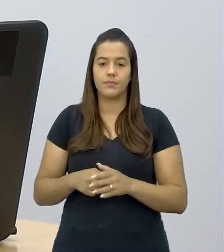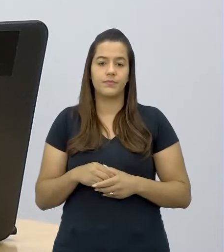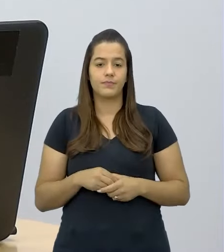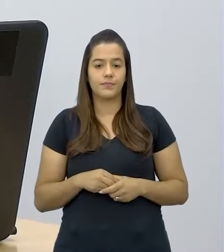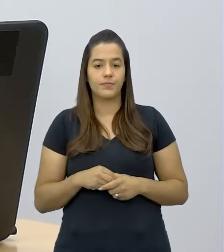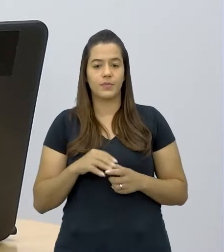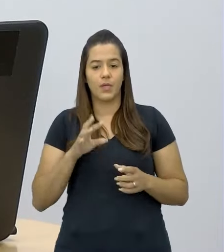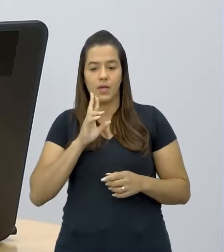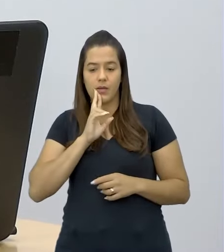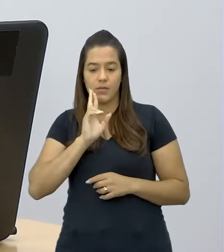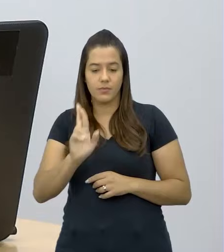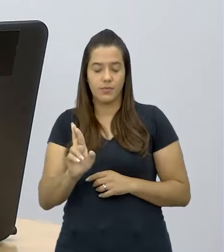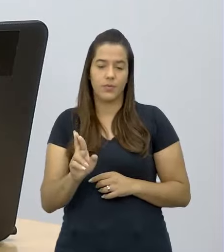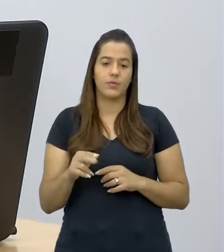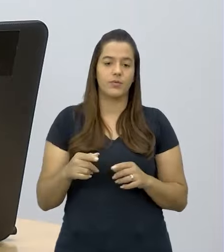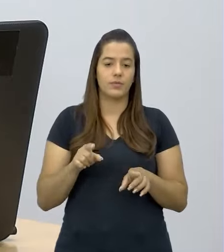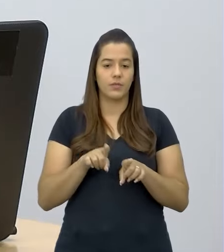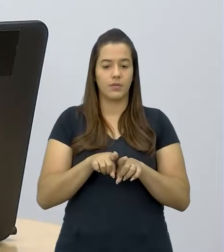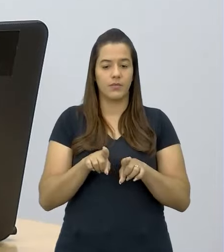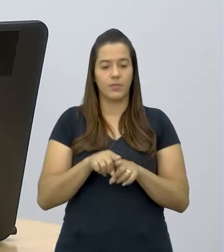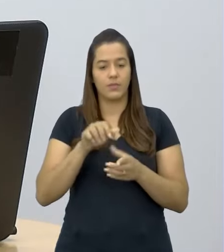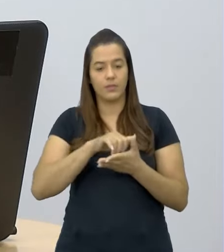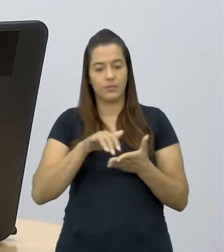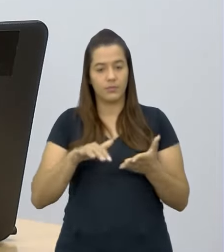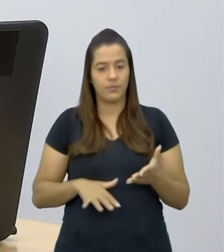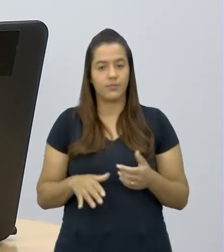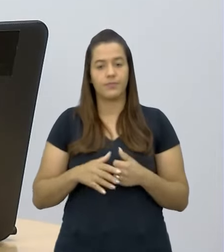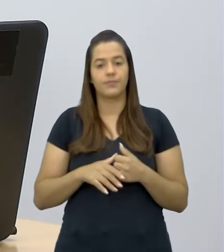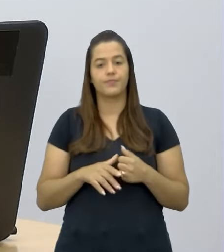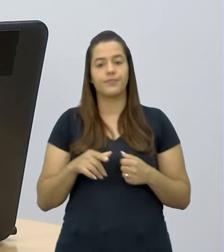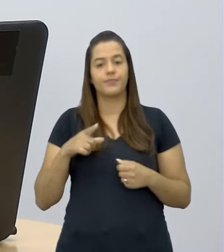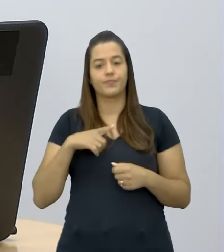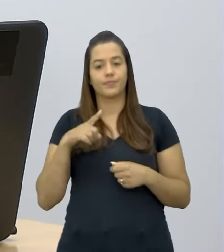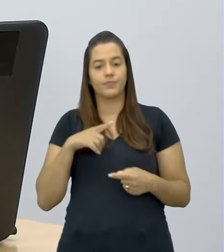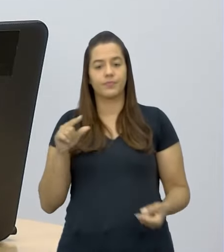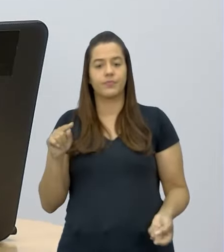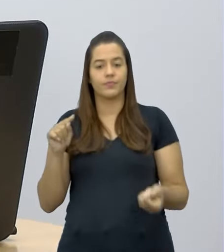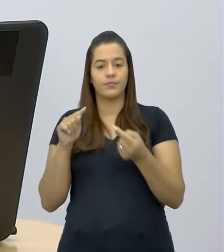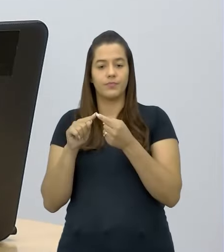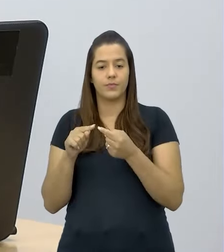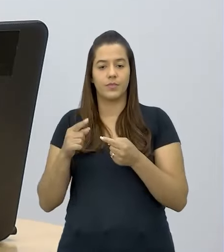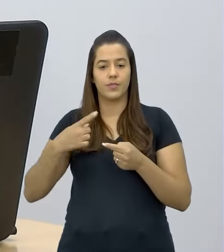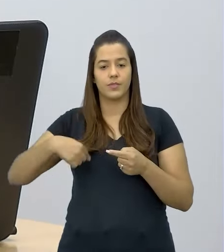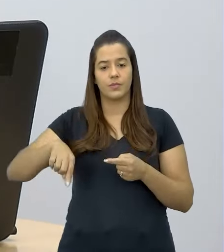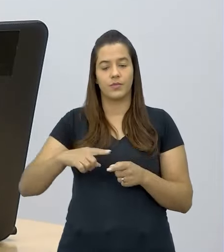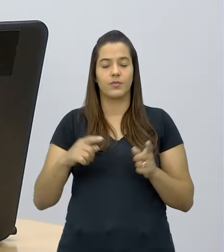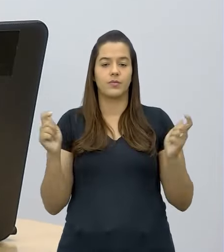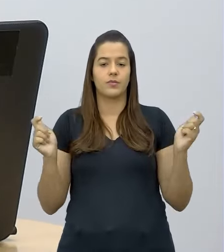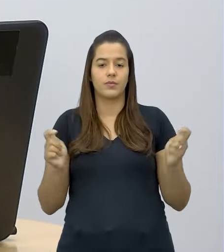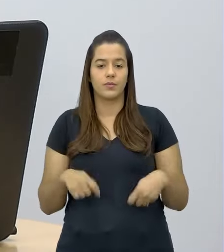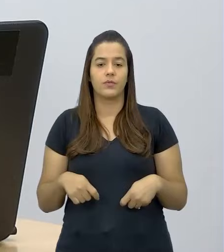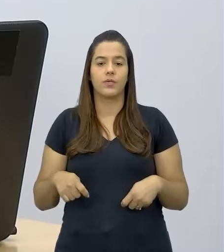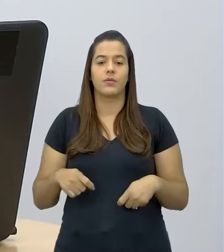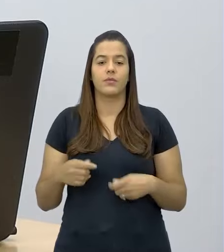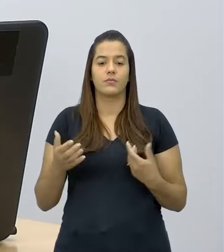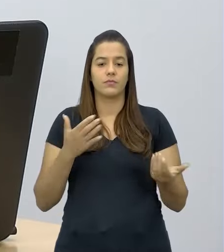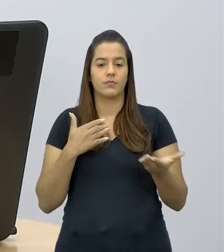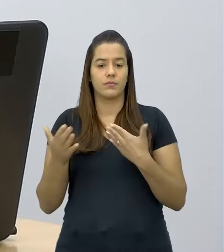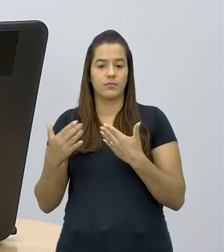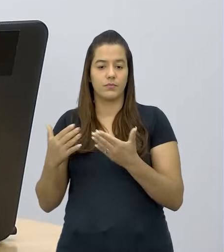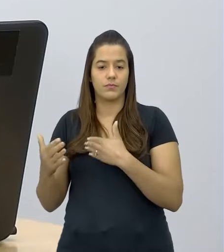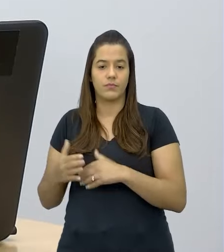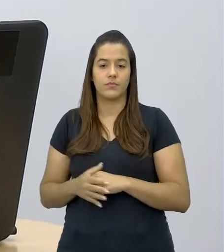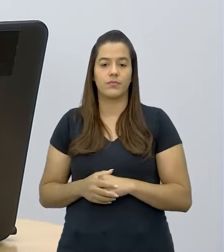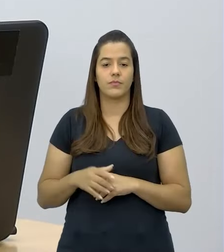o resultado da atividade de uma forma em que, em que a gente possa, né, como diz